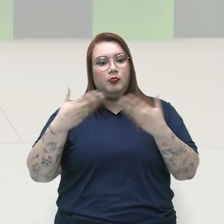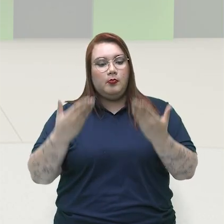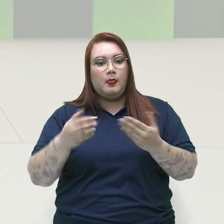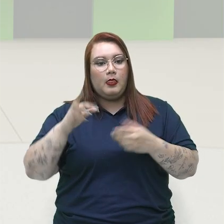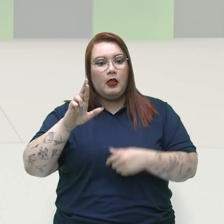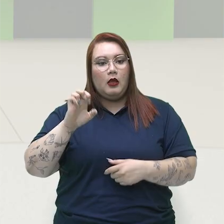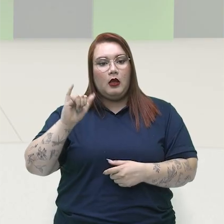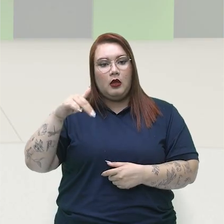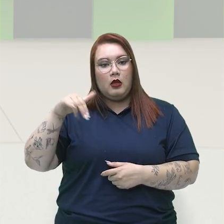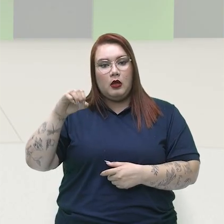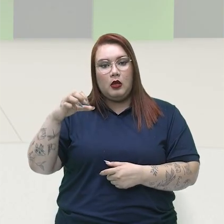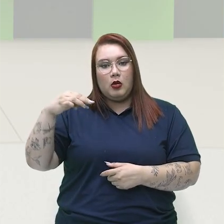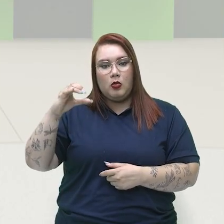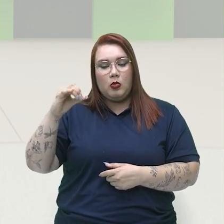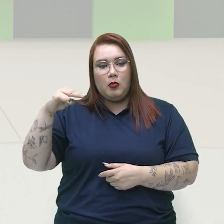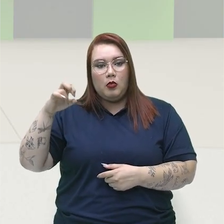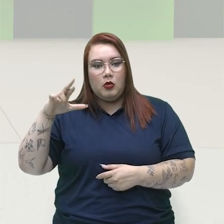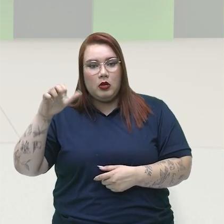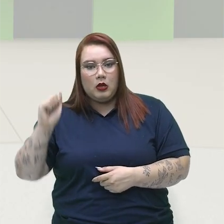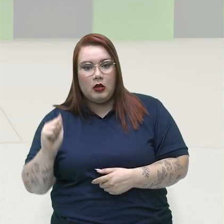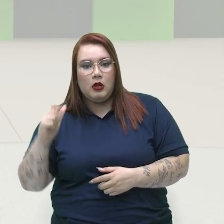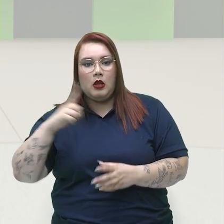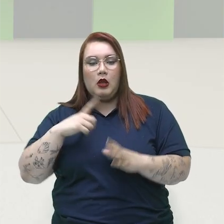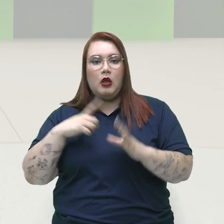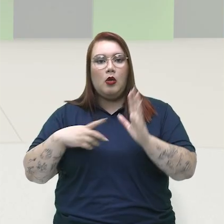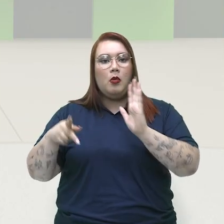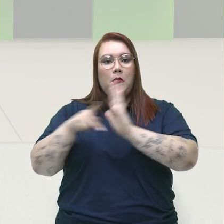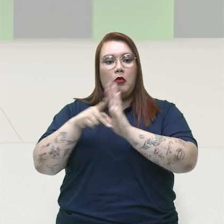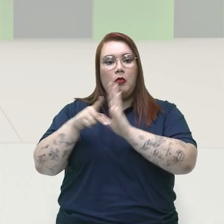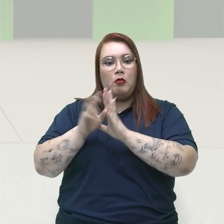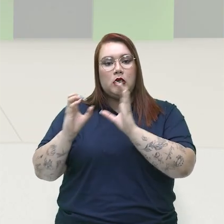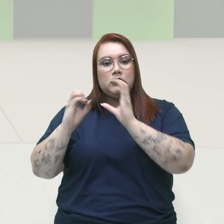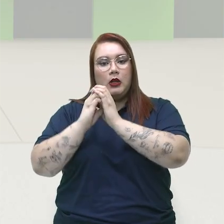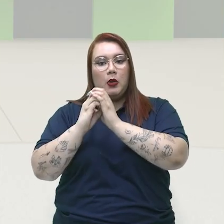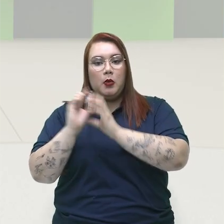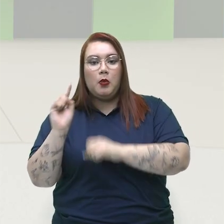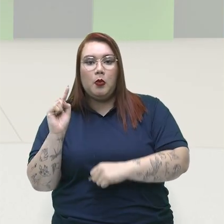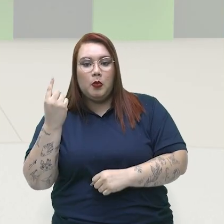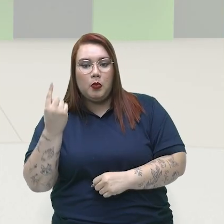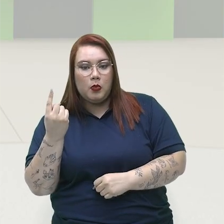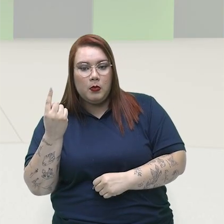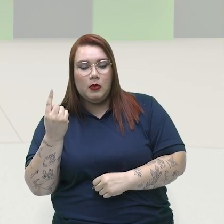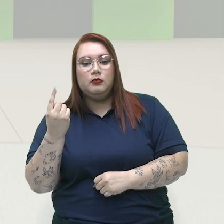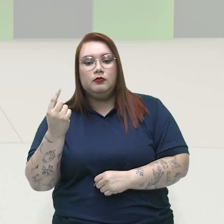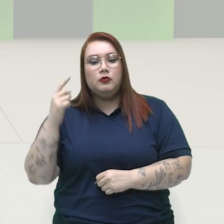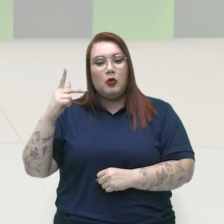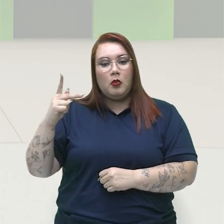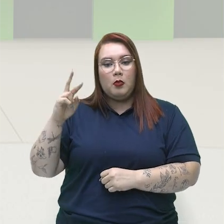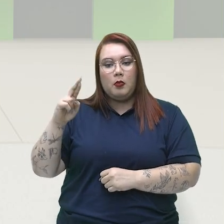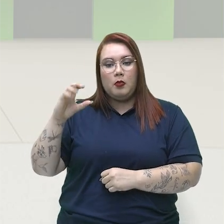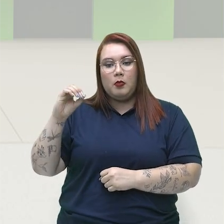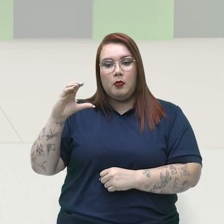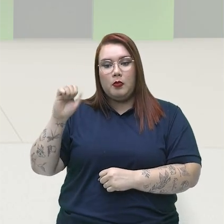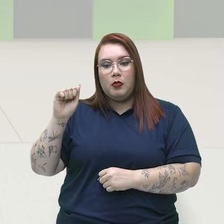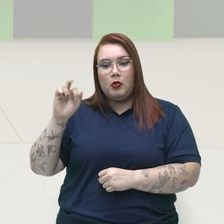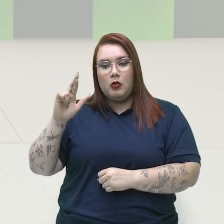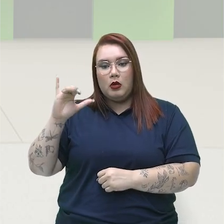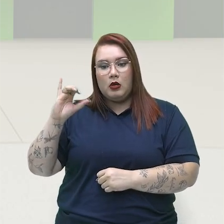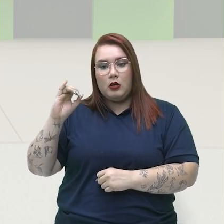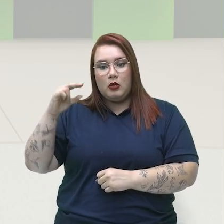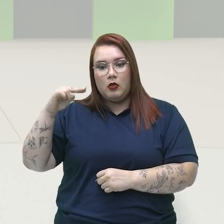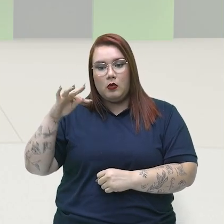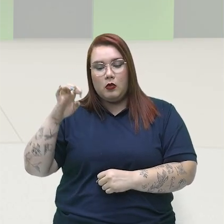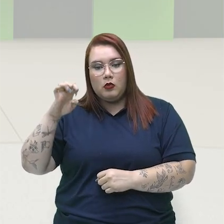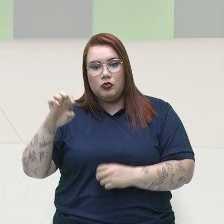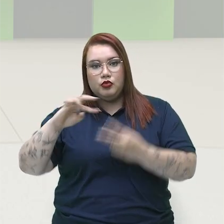O reino Monera são organismos procariontes unicelulares. Procariontes não têm carioteco, seu material genético